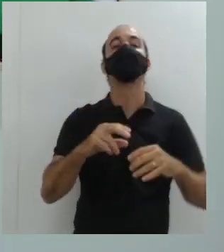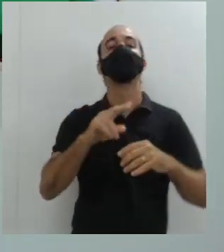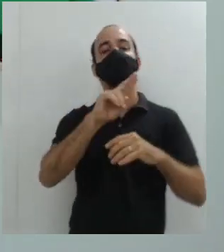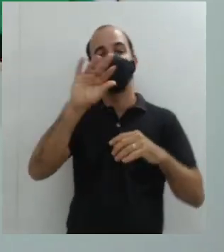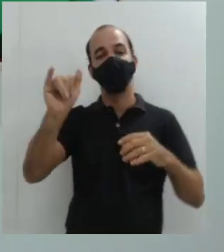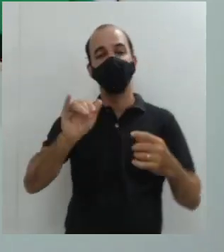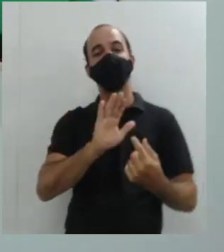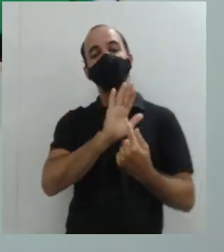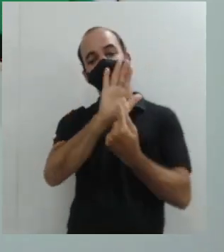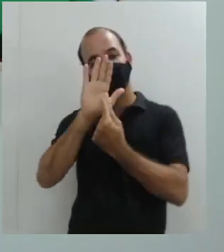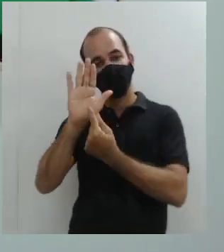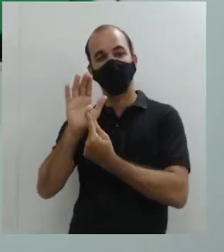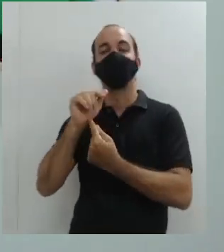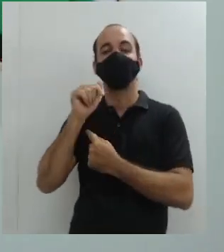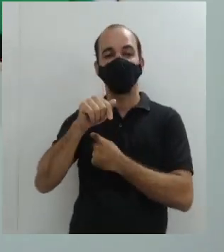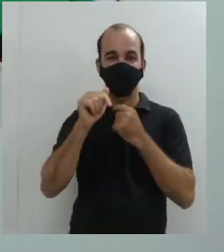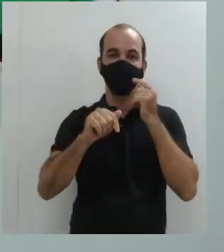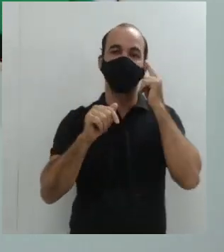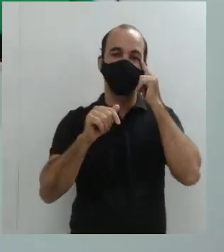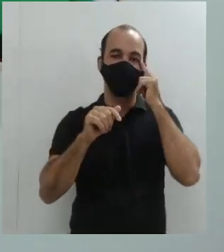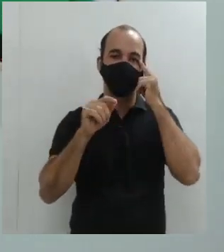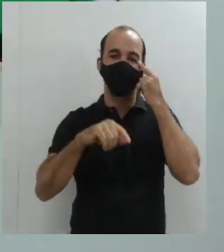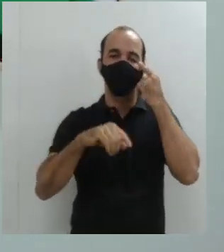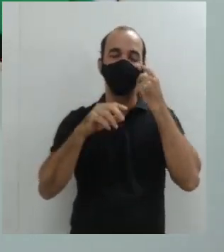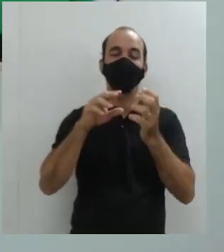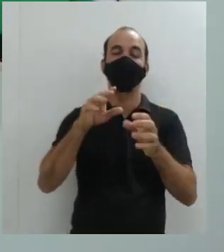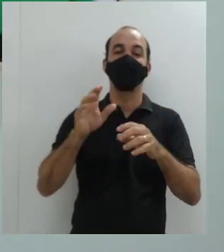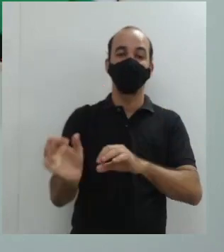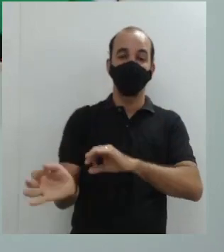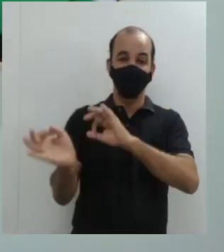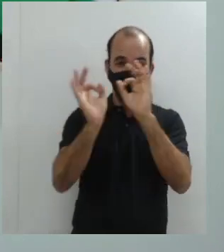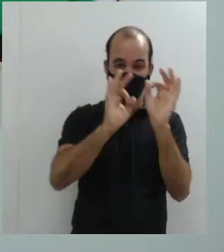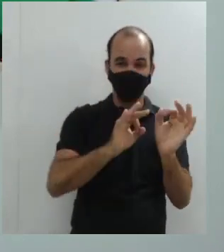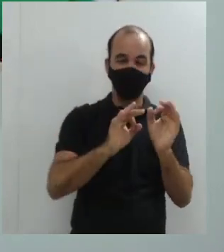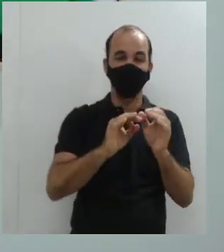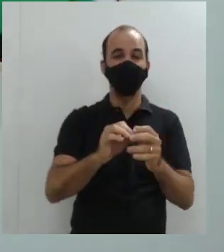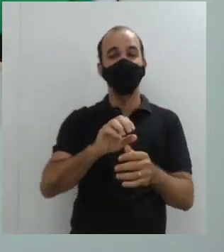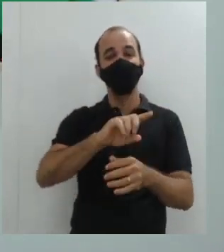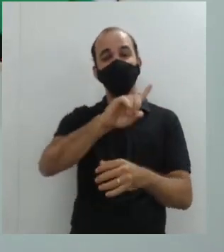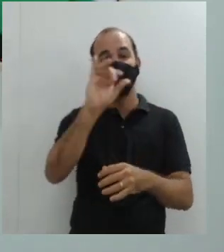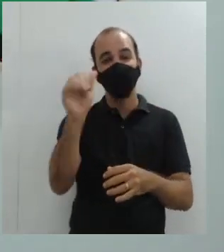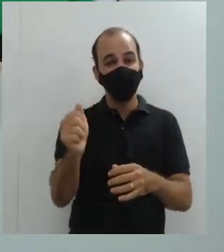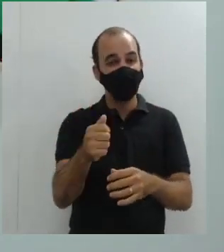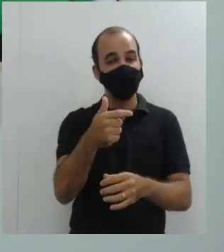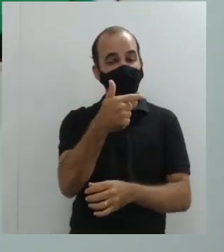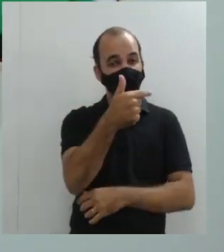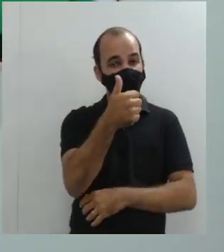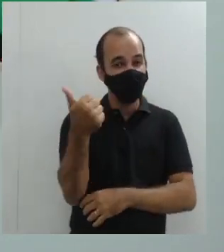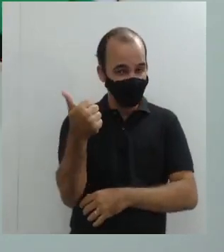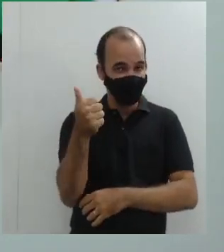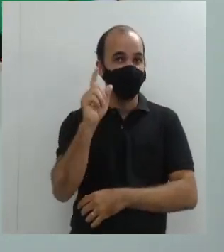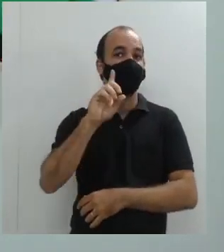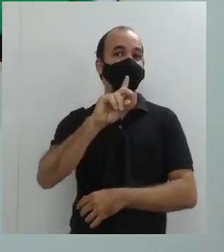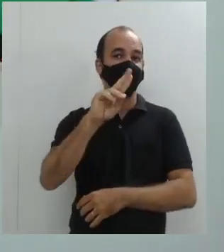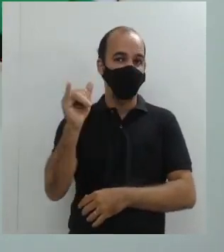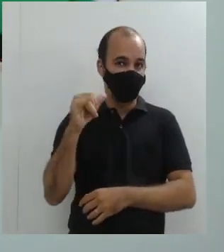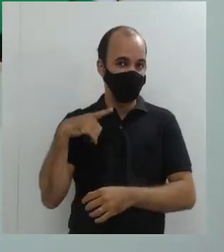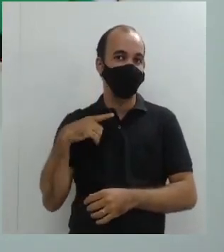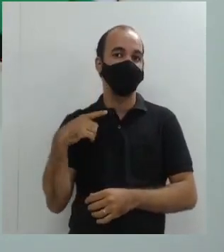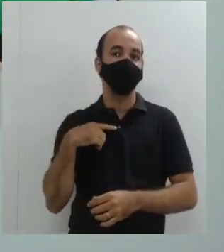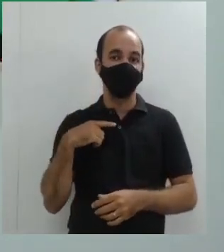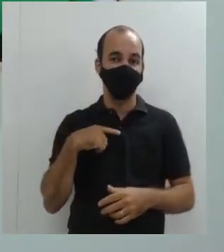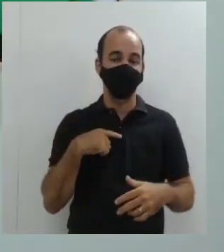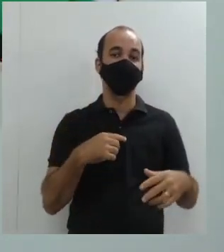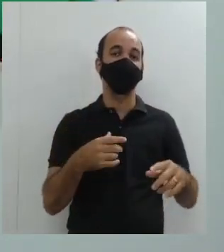com sua foto durante a nossa programação de São João no dia 21, a nossa live de São João, beleza? Tamo